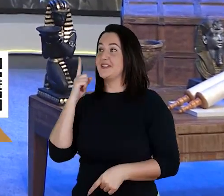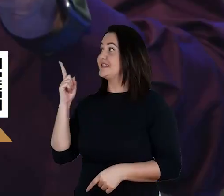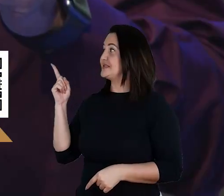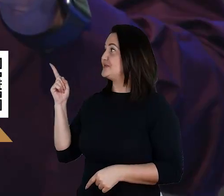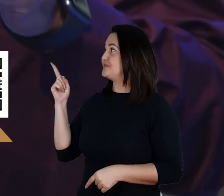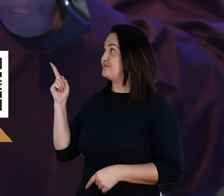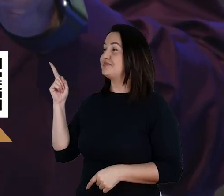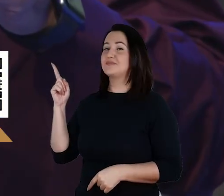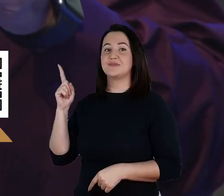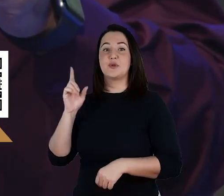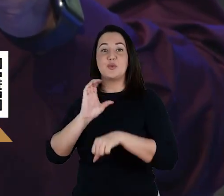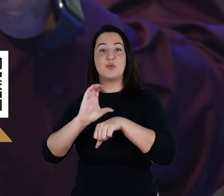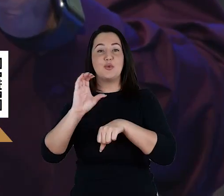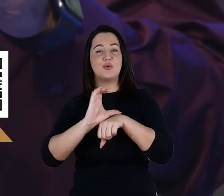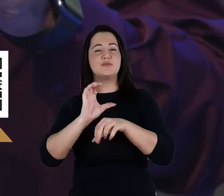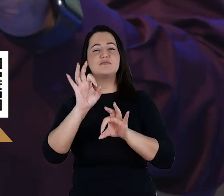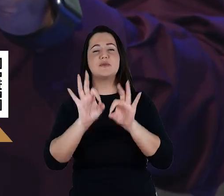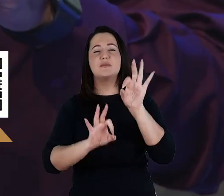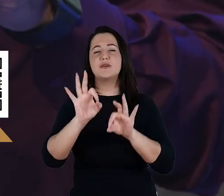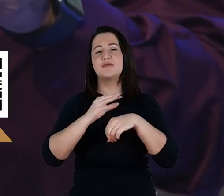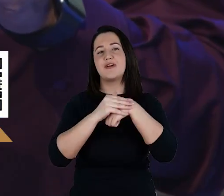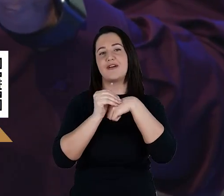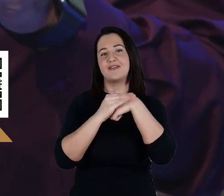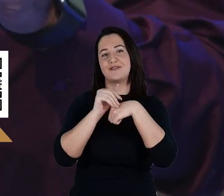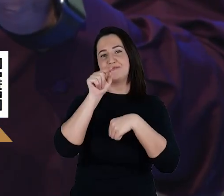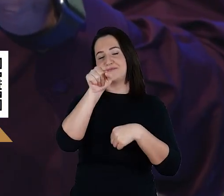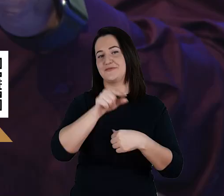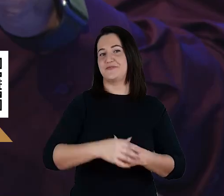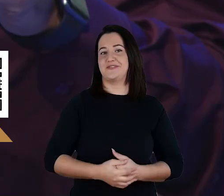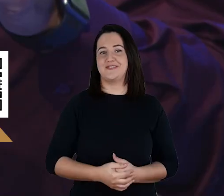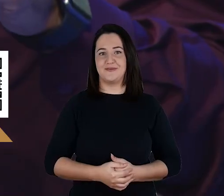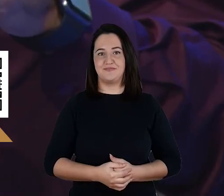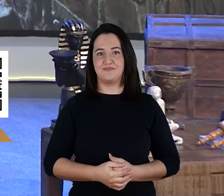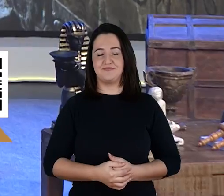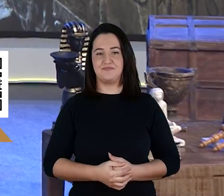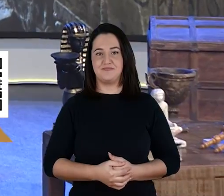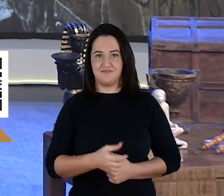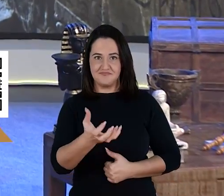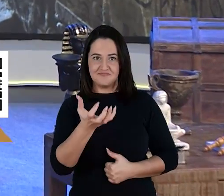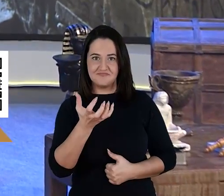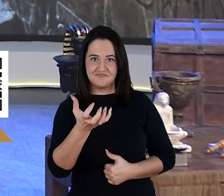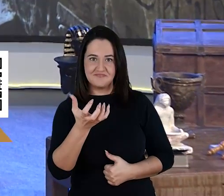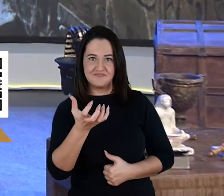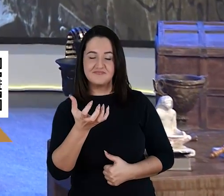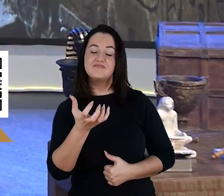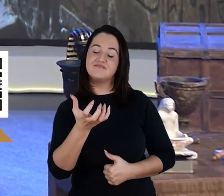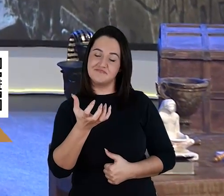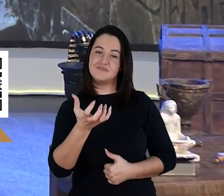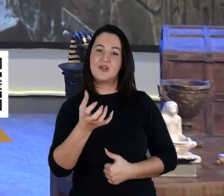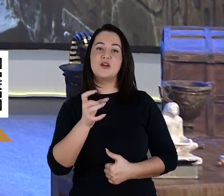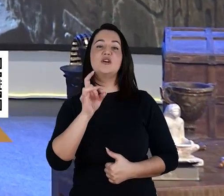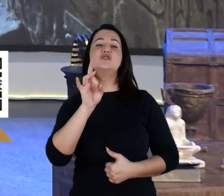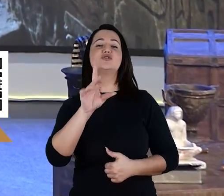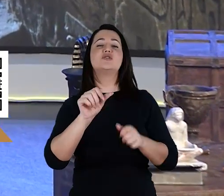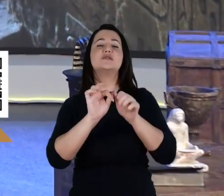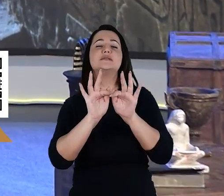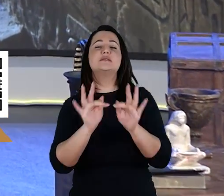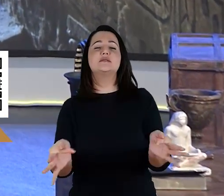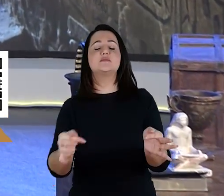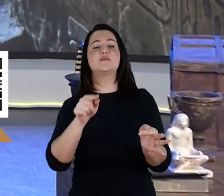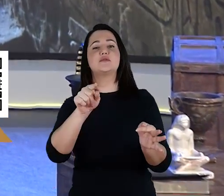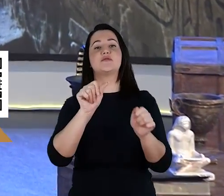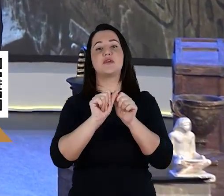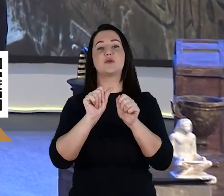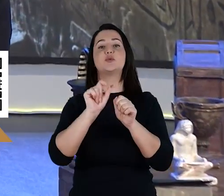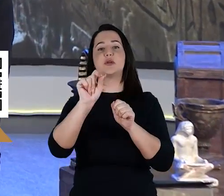que foi preparado com muito carinho para você pela produção do programa Evidências. Você quer adquirir um curso desse gratuitamente? Então é